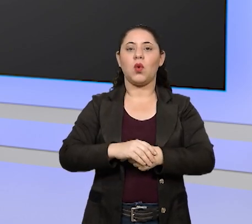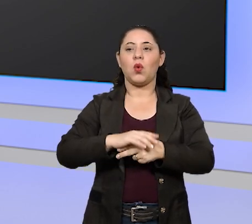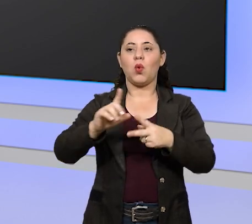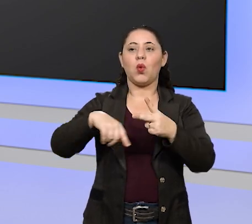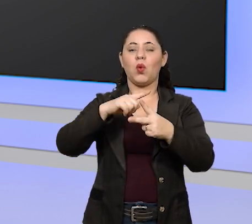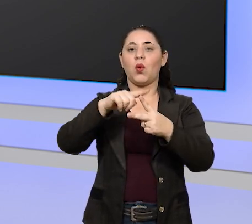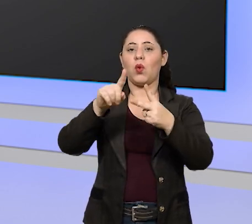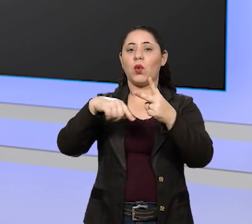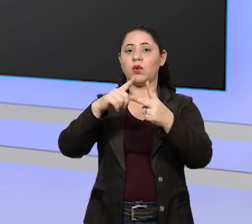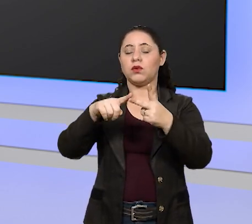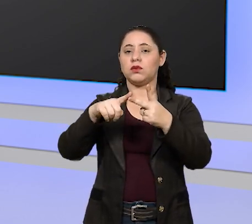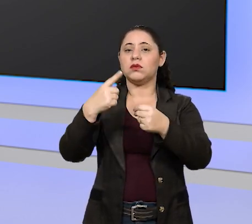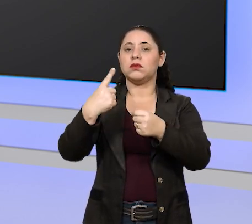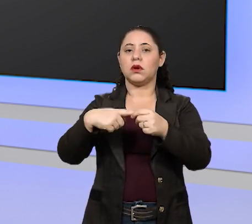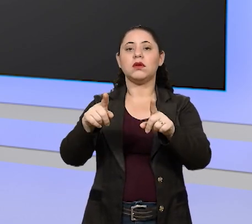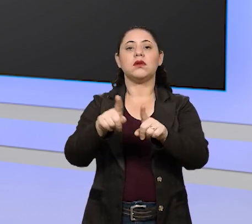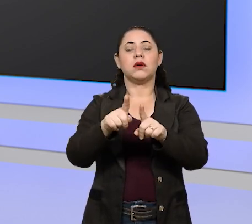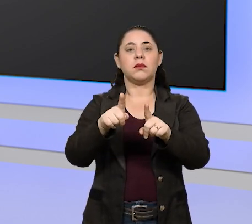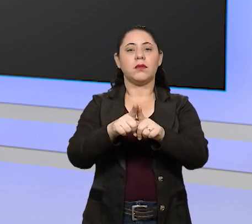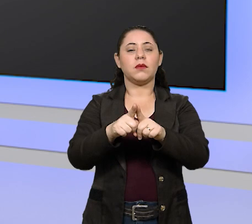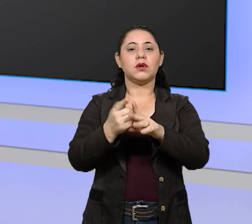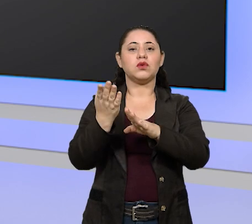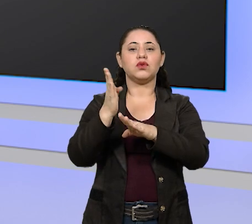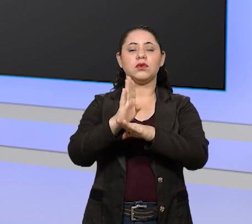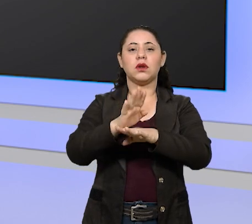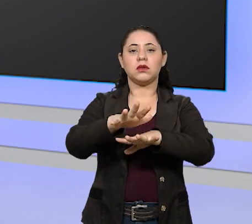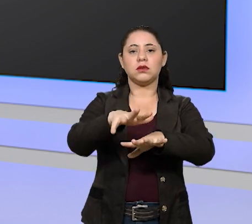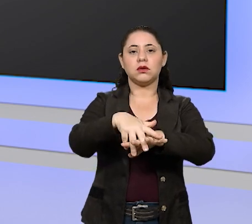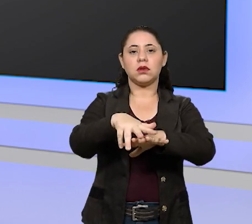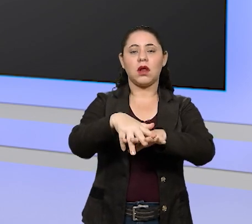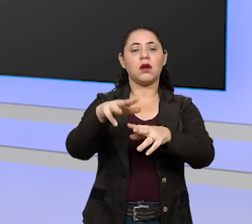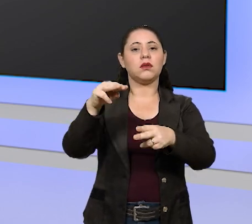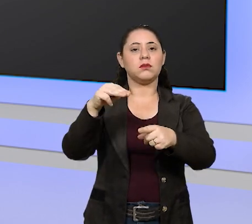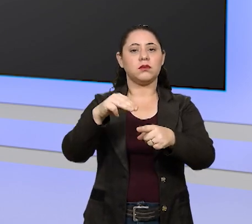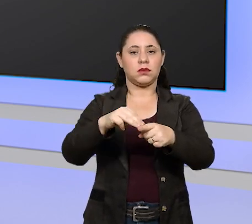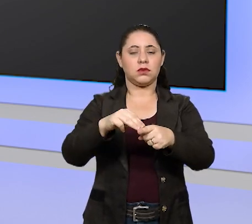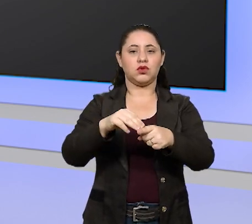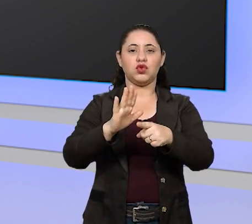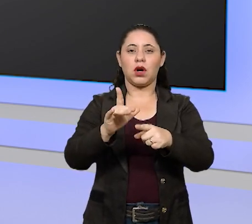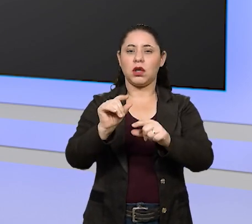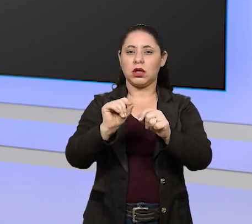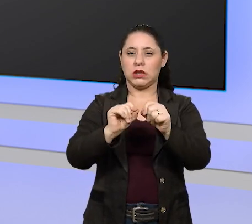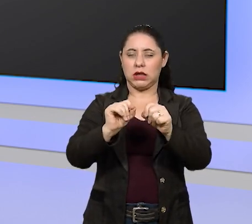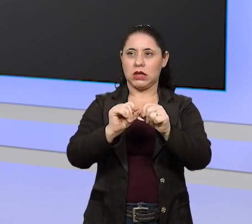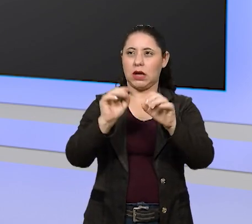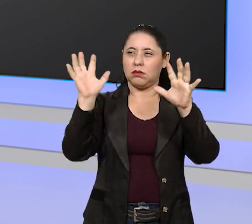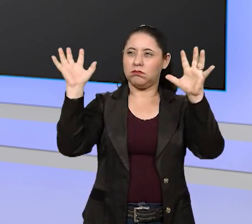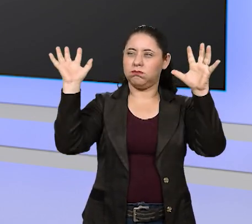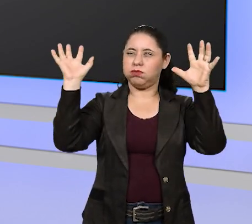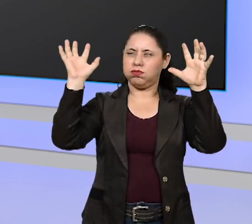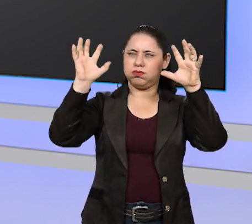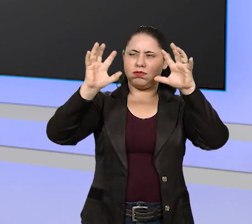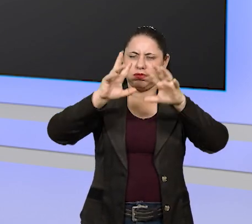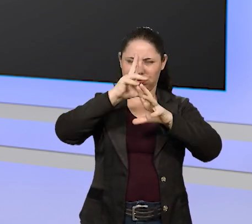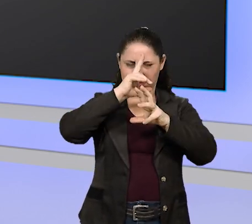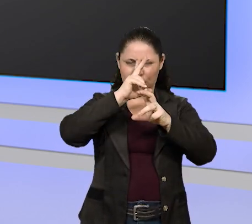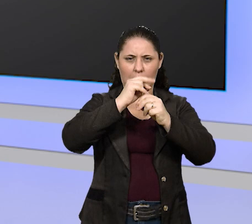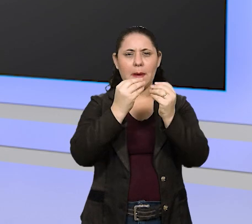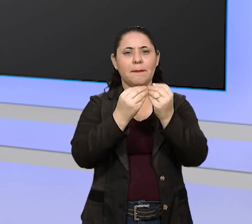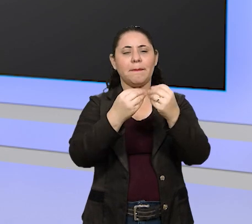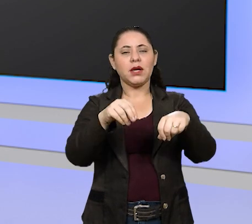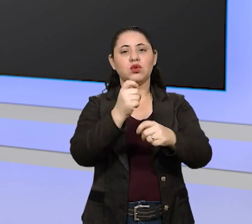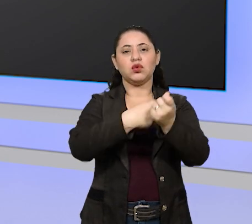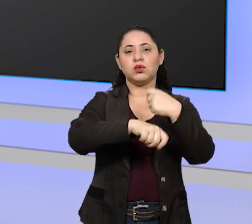Outras 2 cidades devem ser contempladas, Sidrolândia e Miranda, já que as fortes chuvas têm